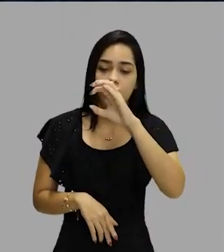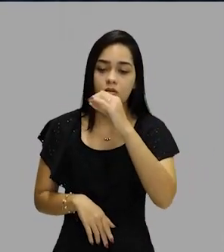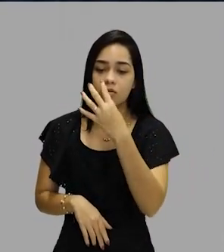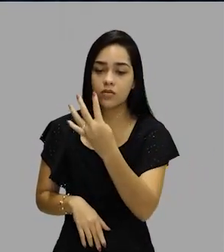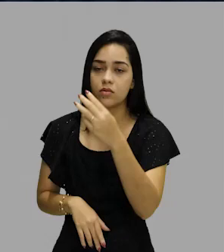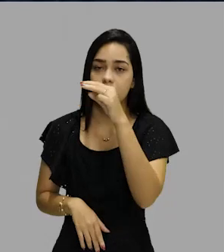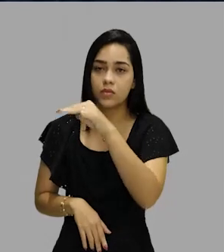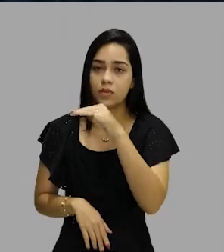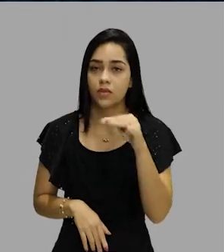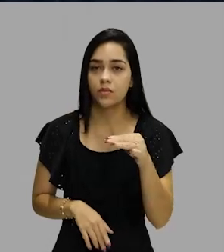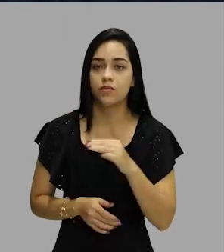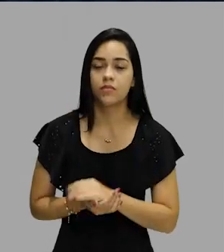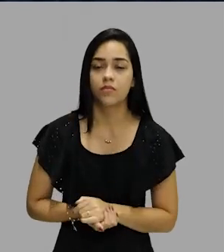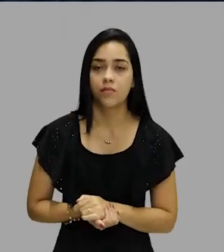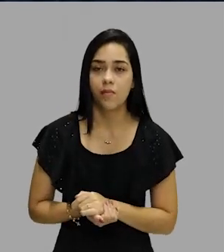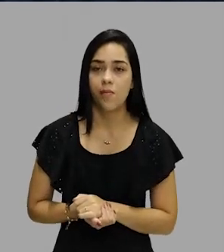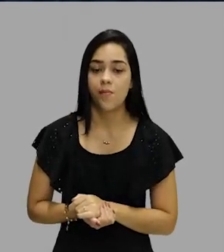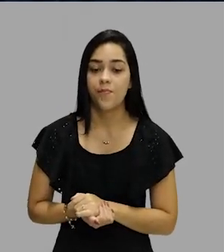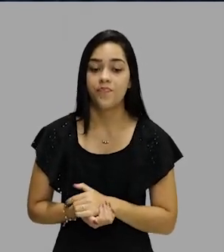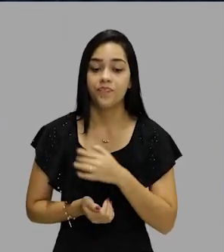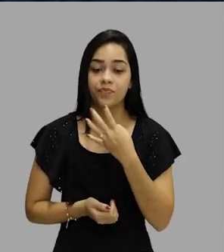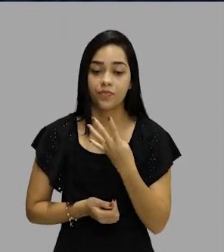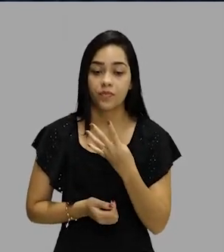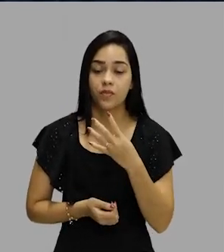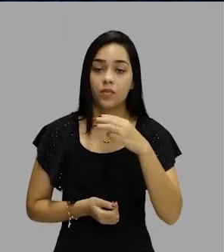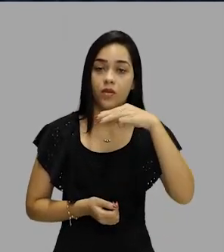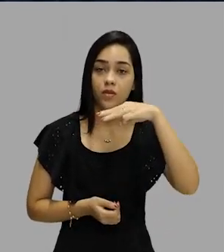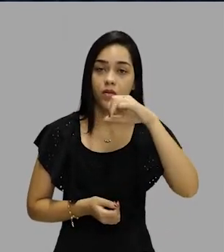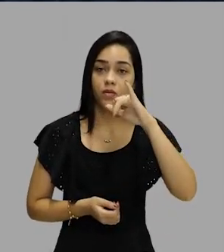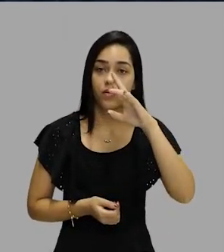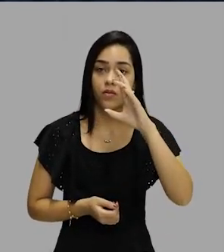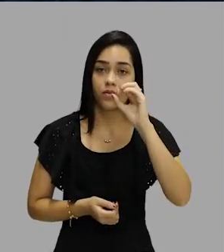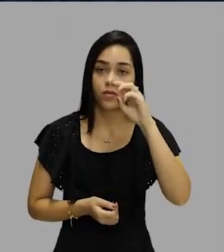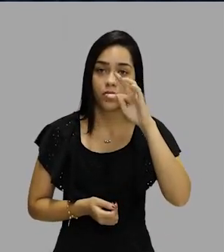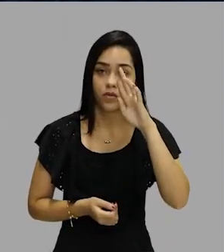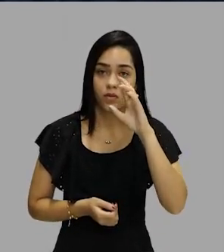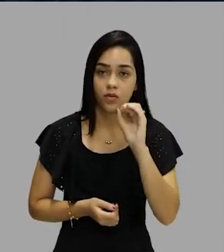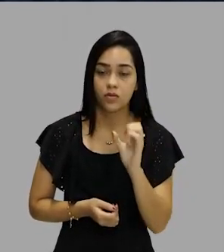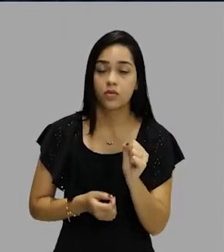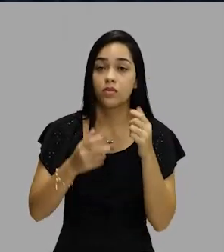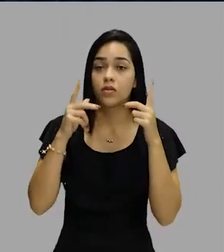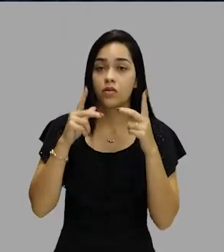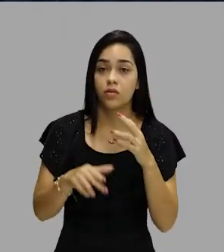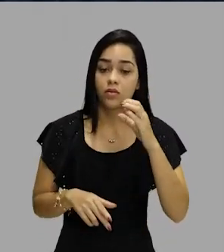0,002 milímetros. E 4 micrômetros é a mesma coisa que